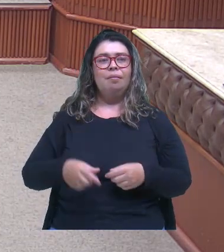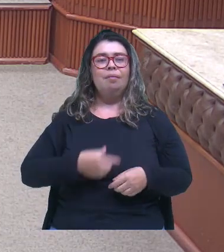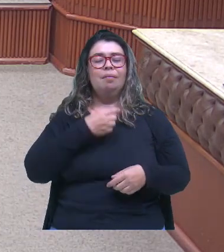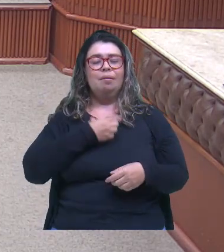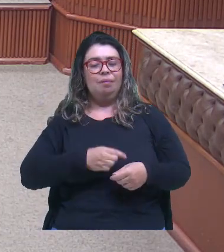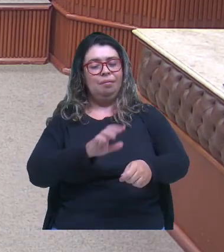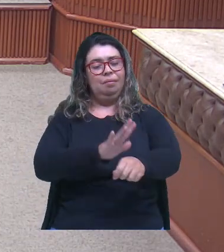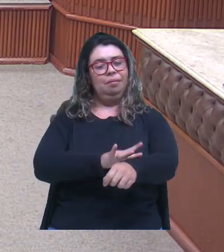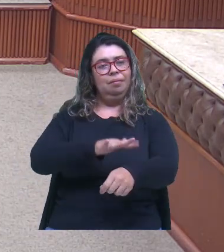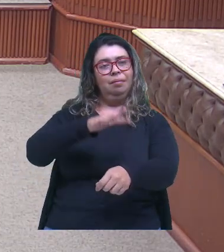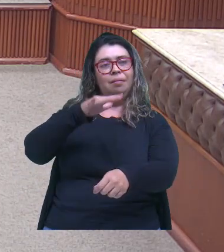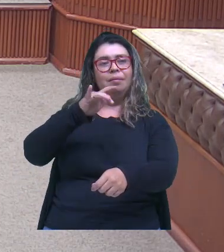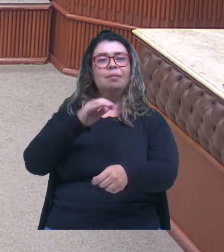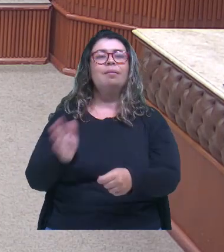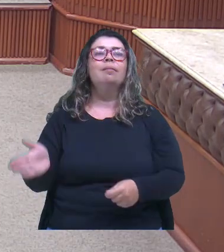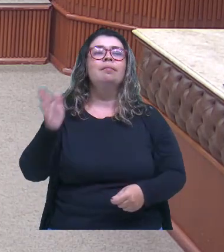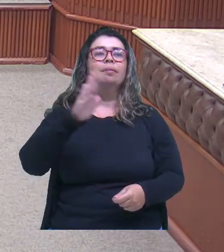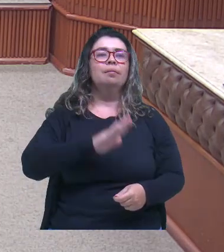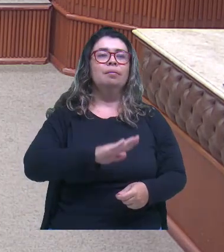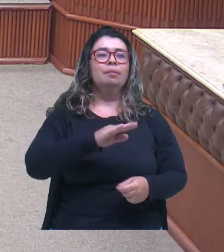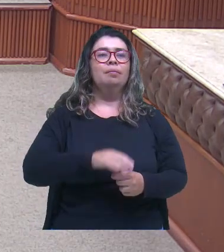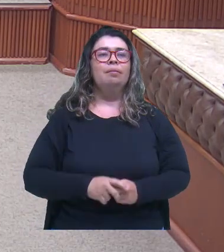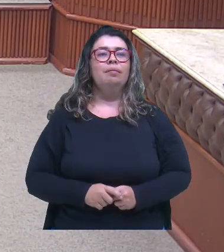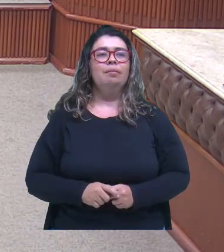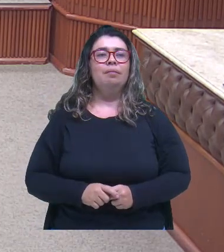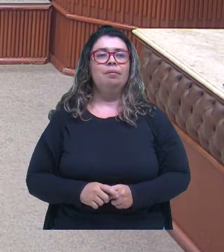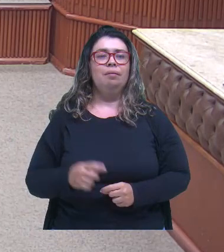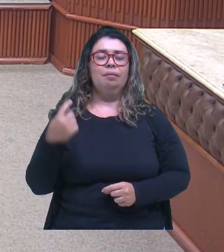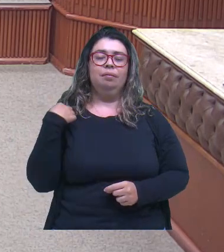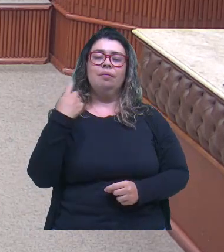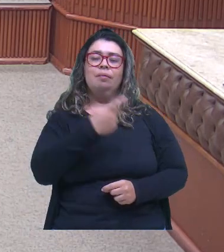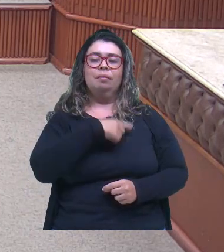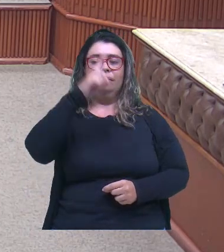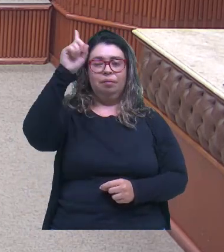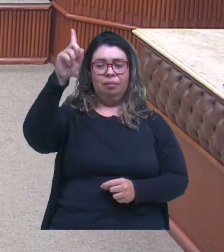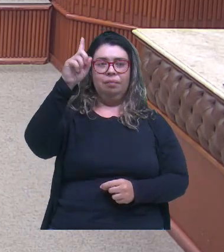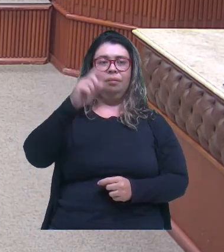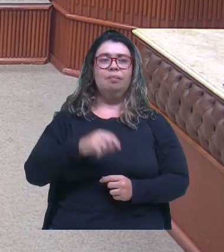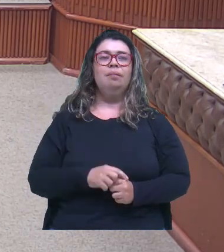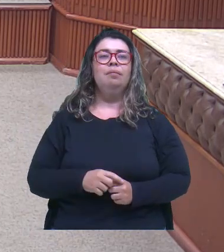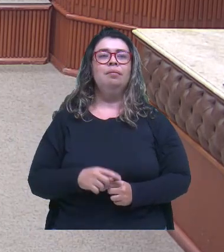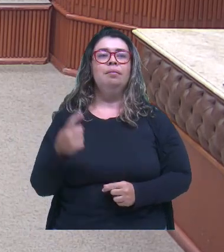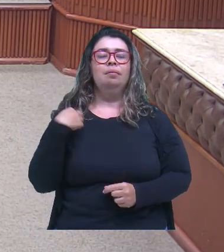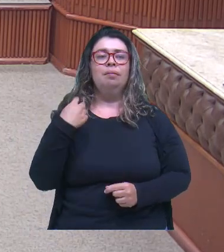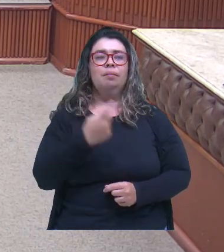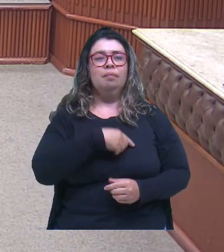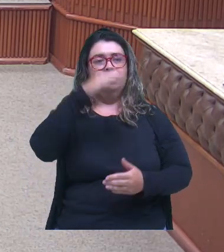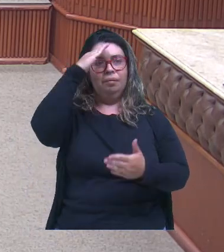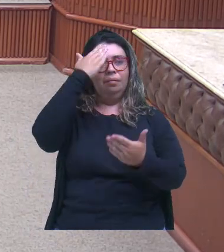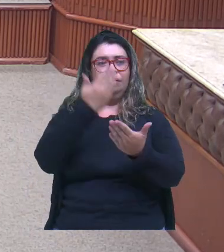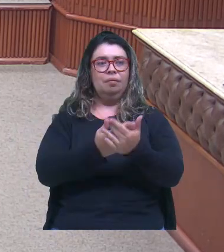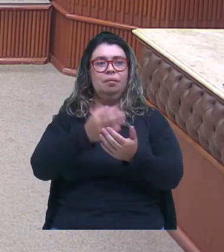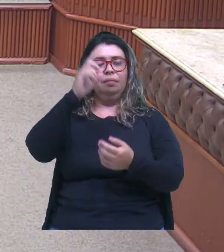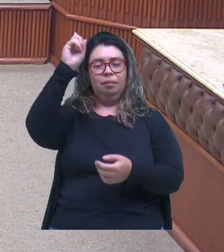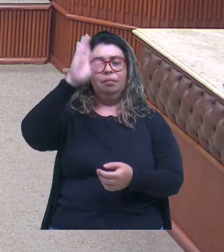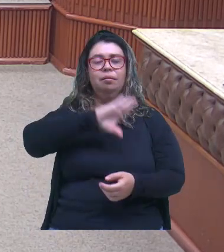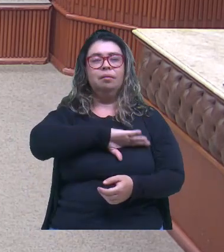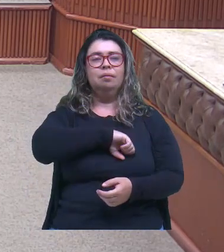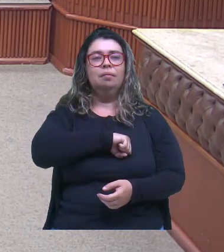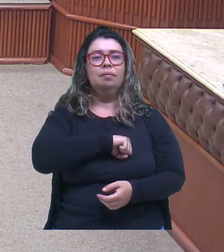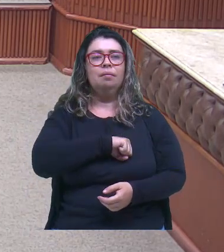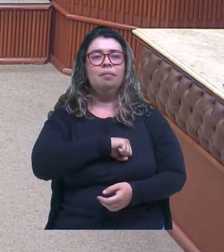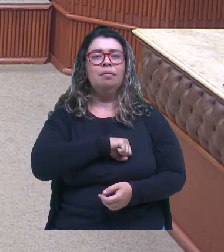cura, aquela que vai vir do nosso Deus, naquele que nós acreditamos, naquele Deus de amor, aquele que